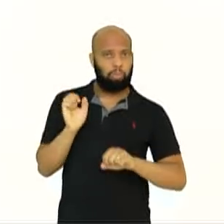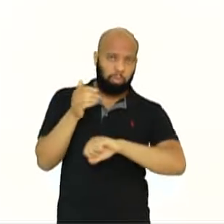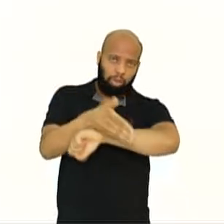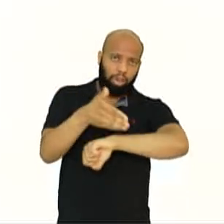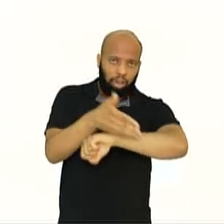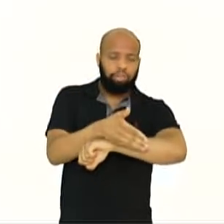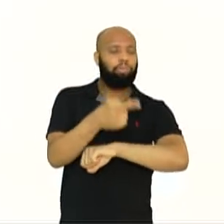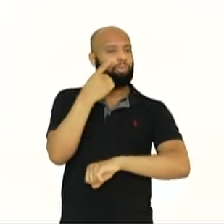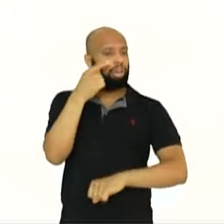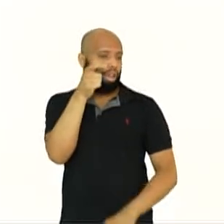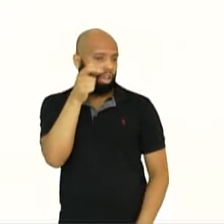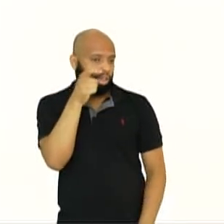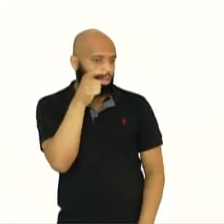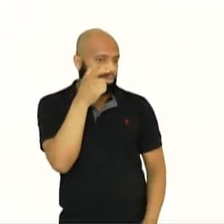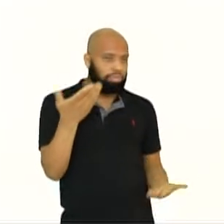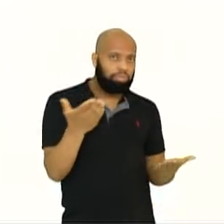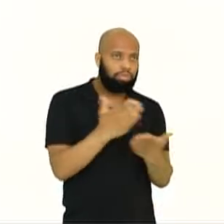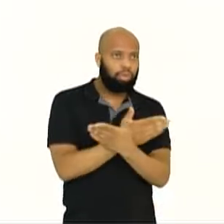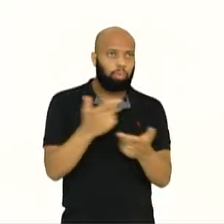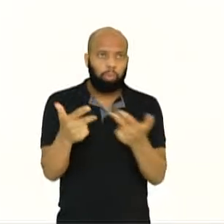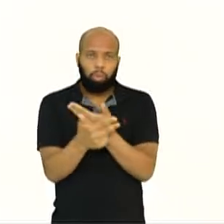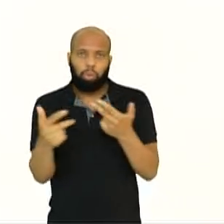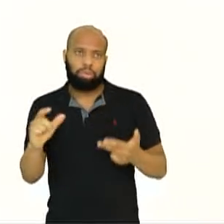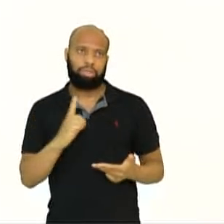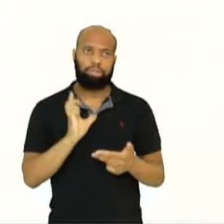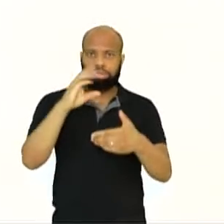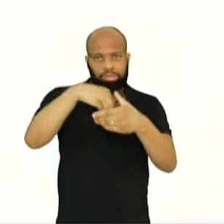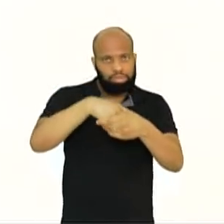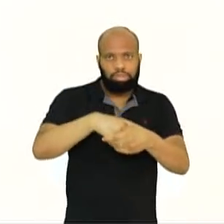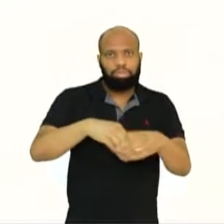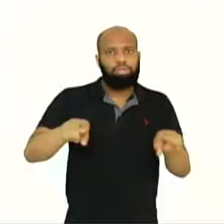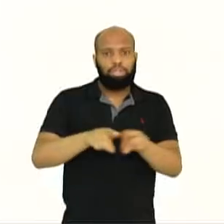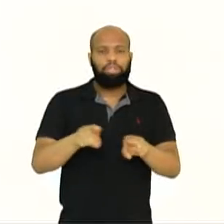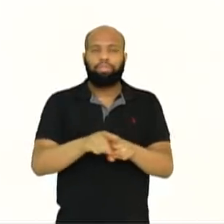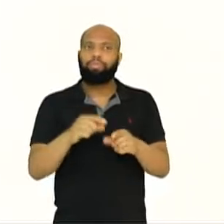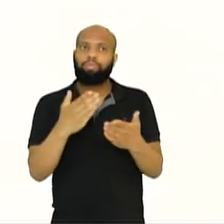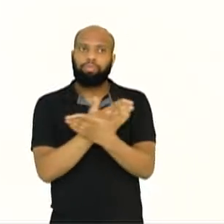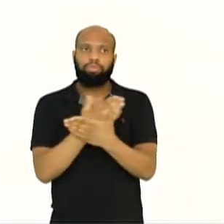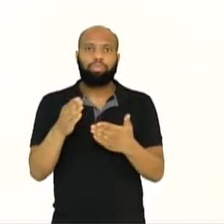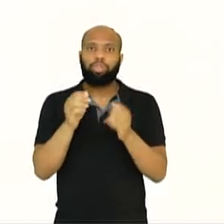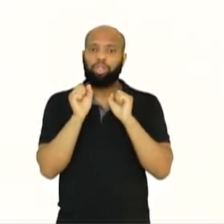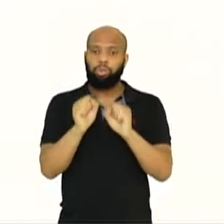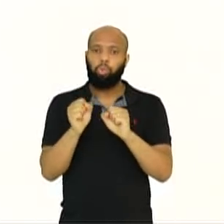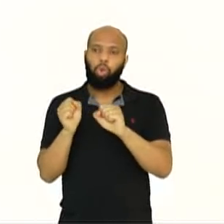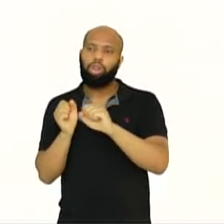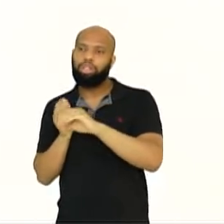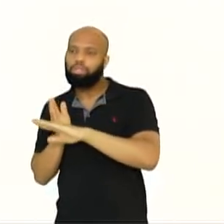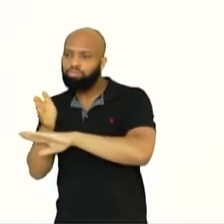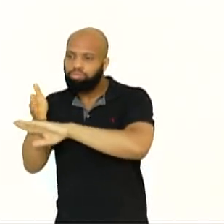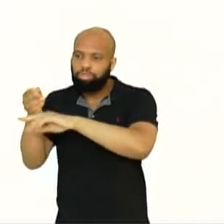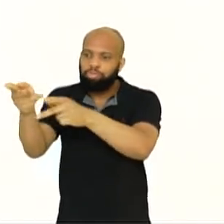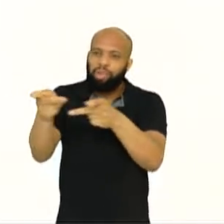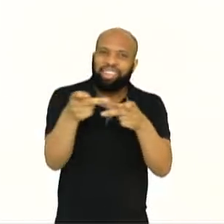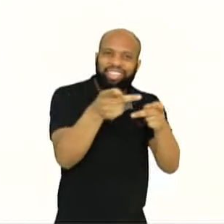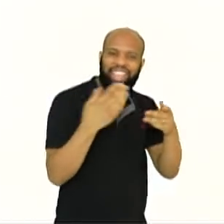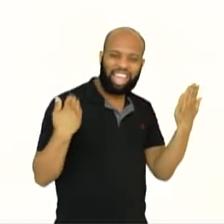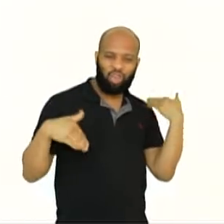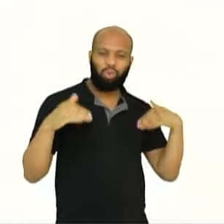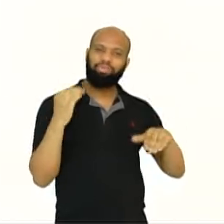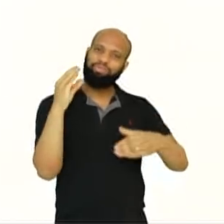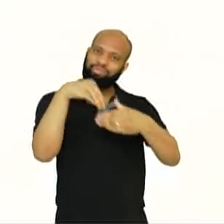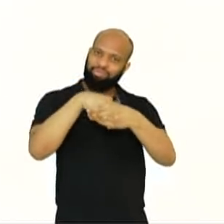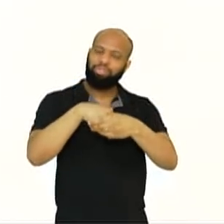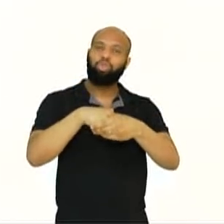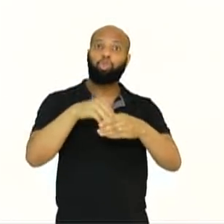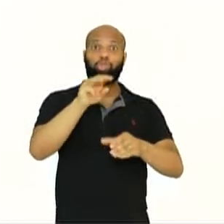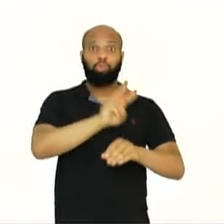pode assistir, enfim, né, até mesmo alguns chamados tours virtuais. Poxa, e durante esse